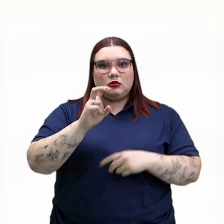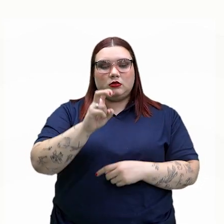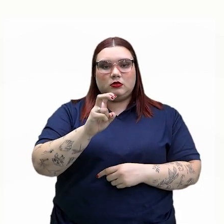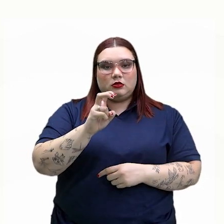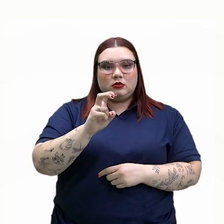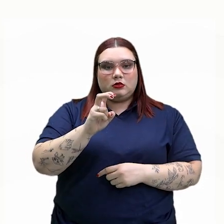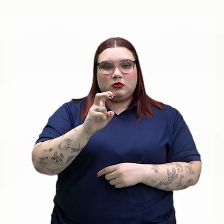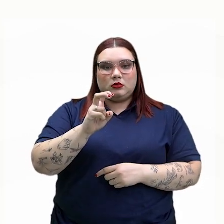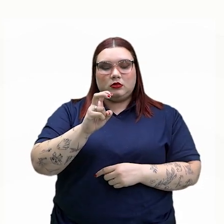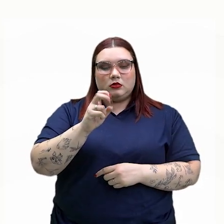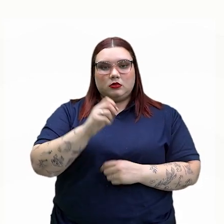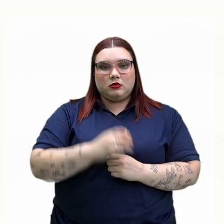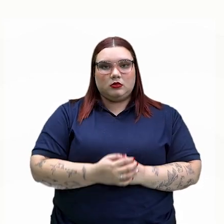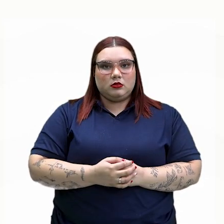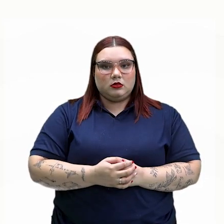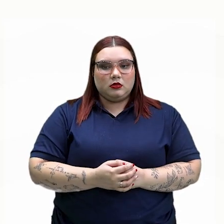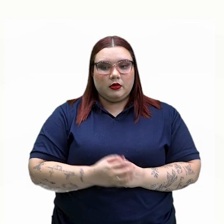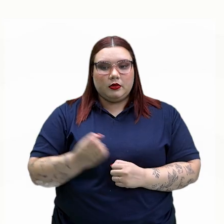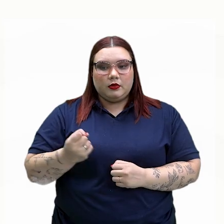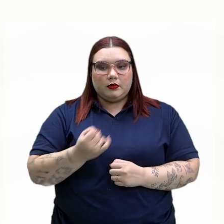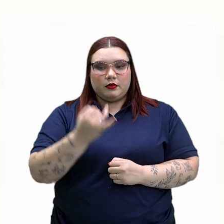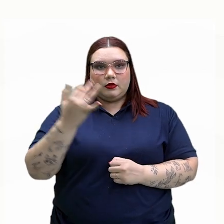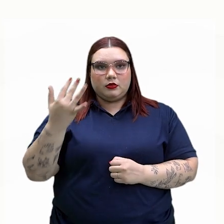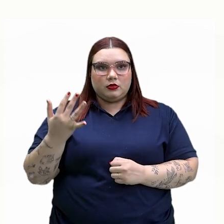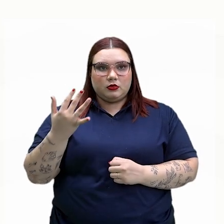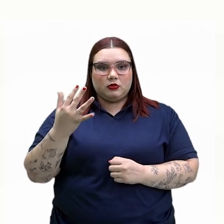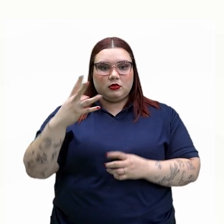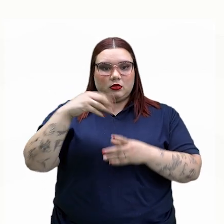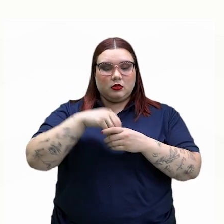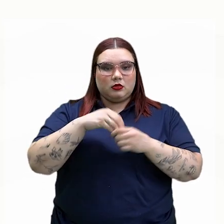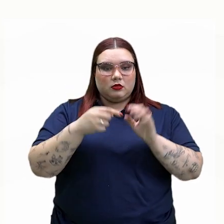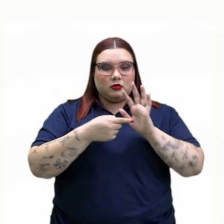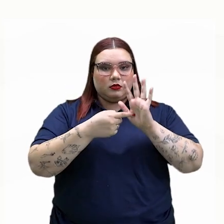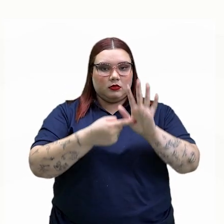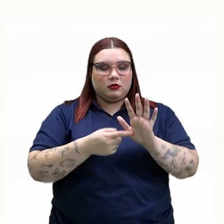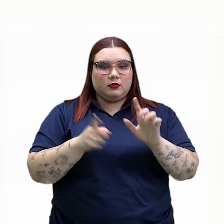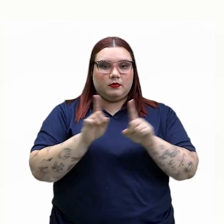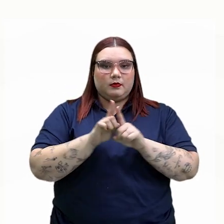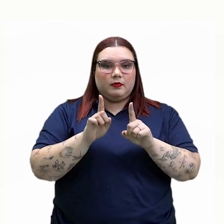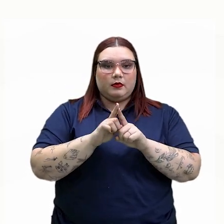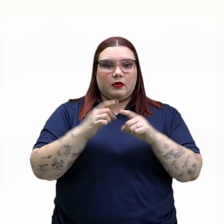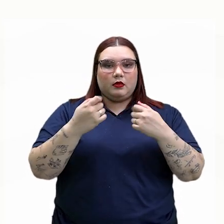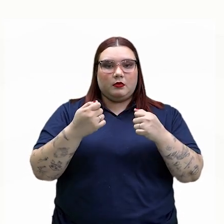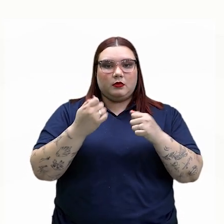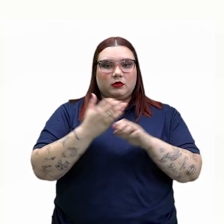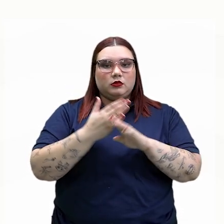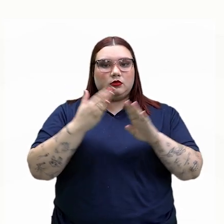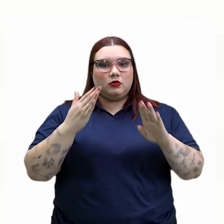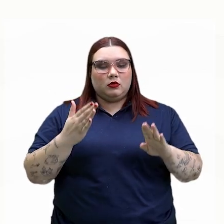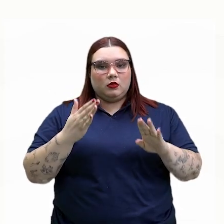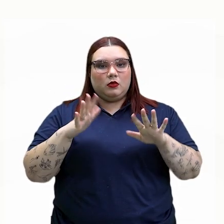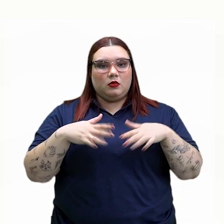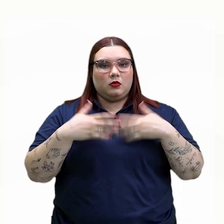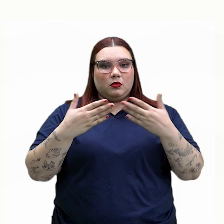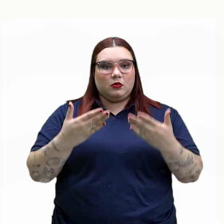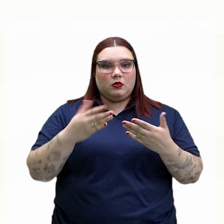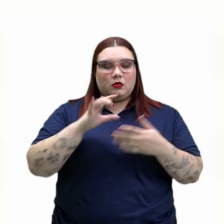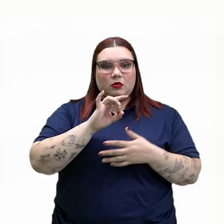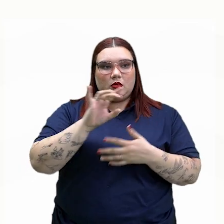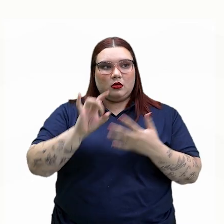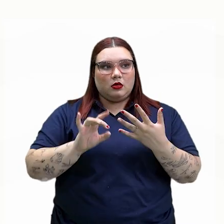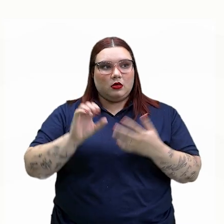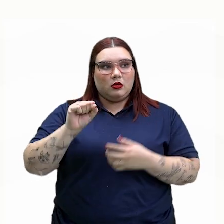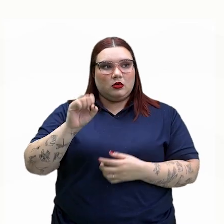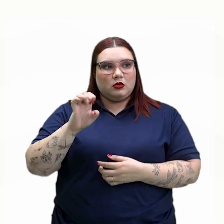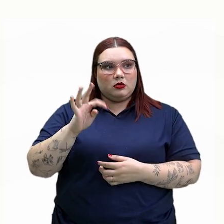50, a quantidade de elementos da amostra, e depois eu vou ter que determinar o tamanho de cada